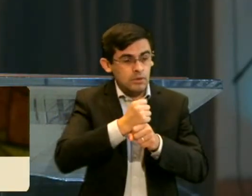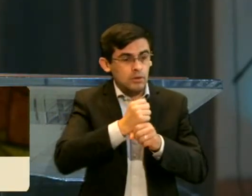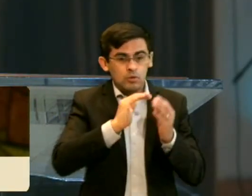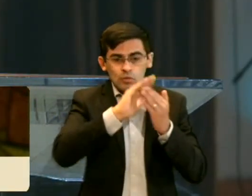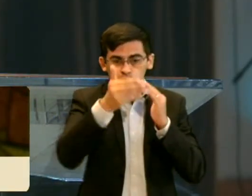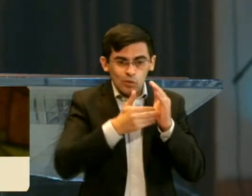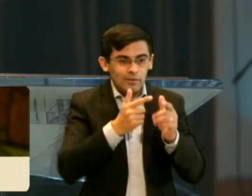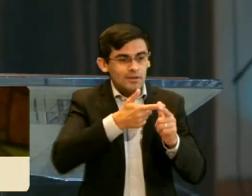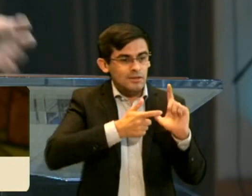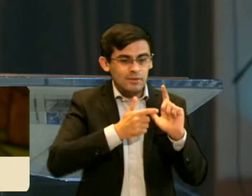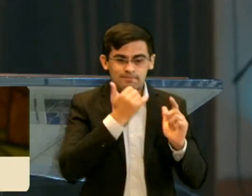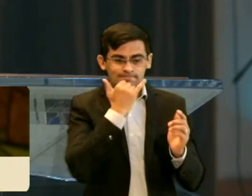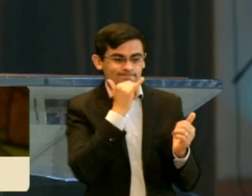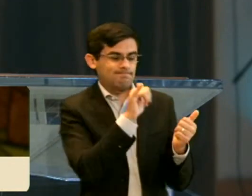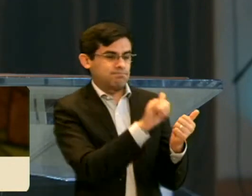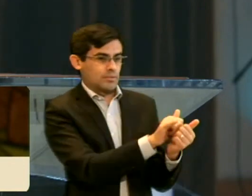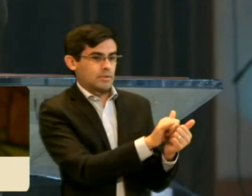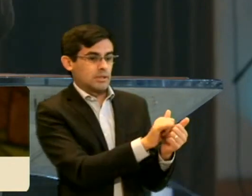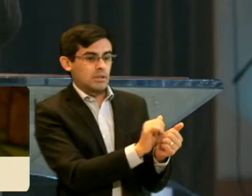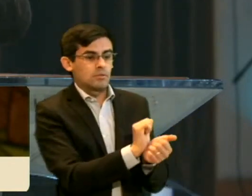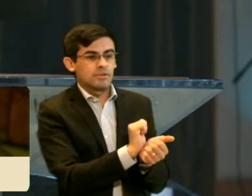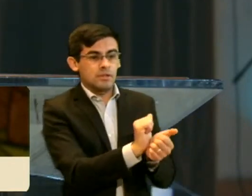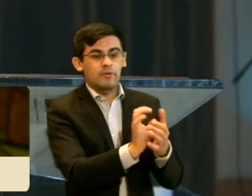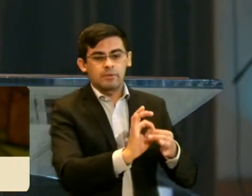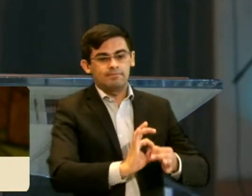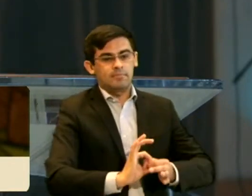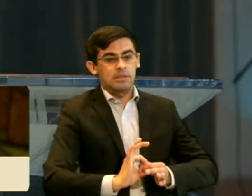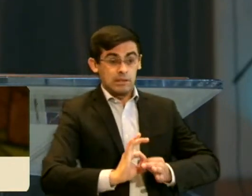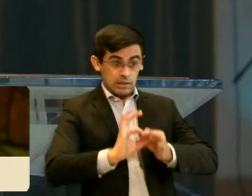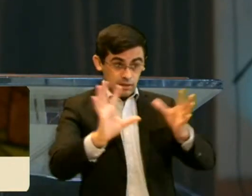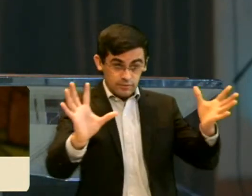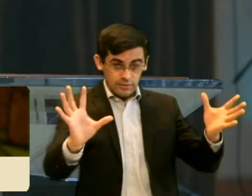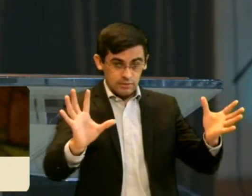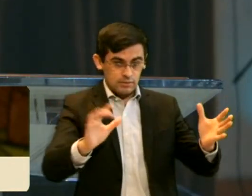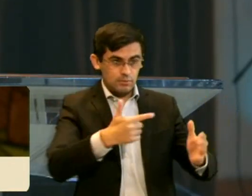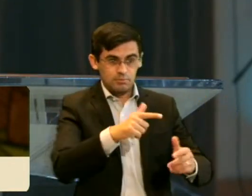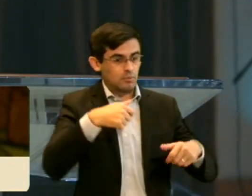perdoadas. E aí aquele escravo tinha que ser liberado.